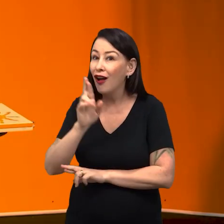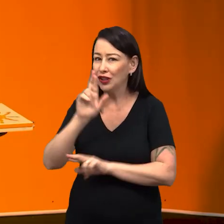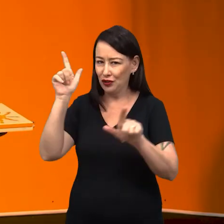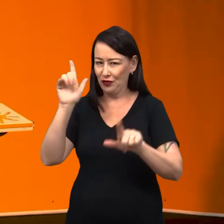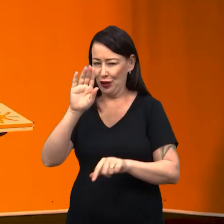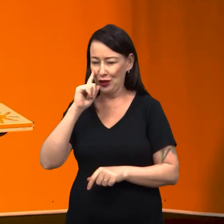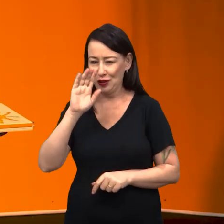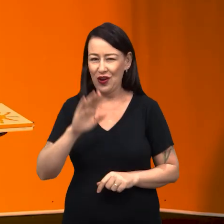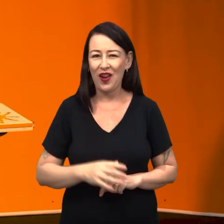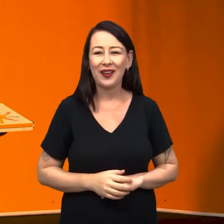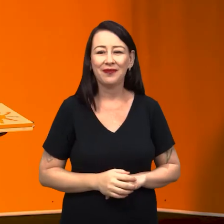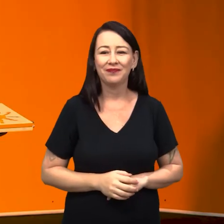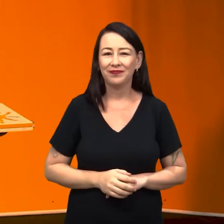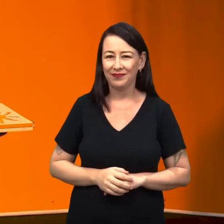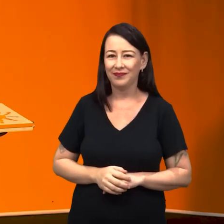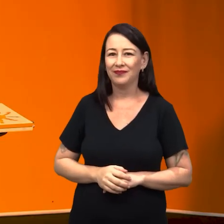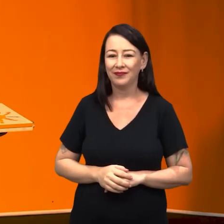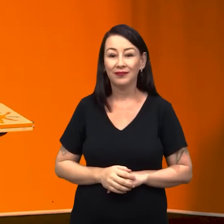eu nunca vi. Olha que lindeza.